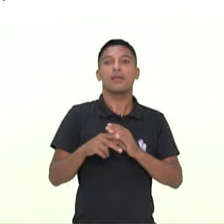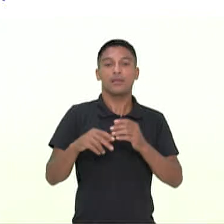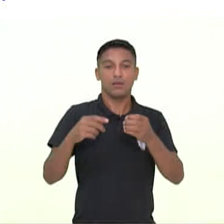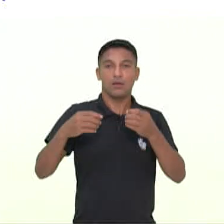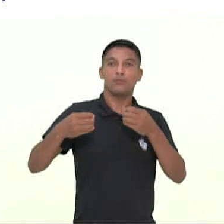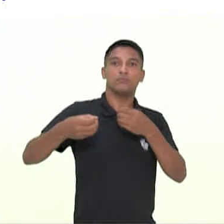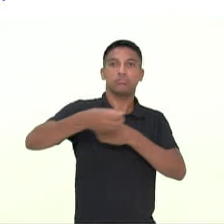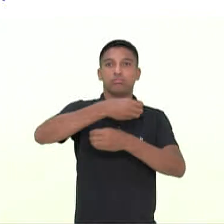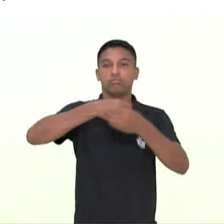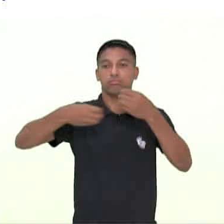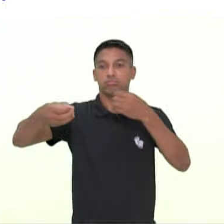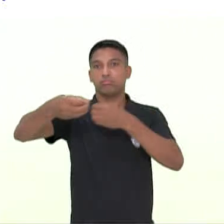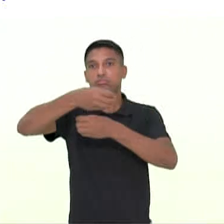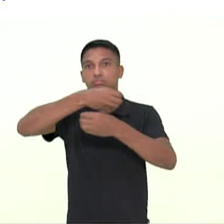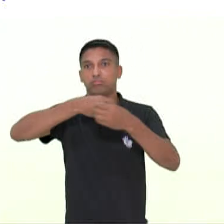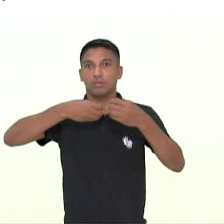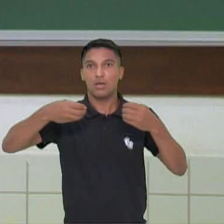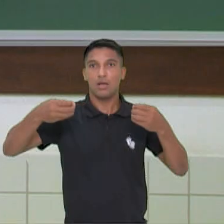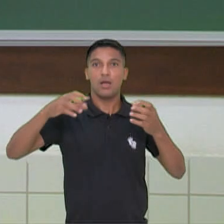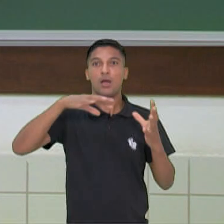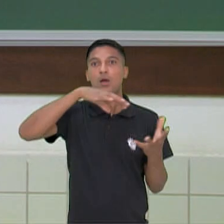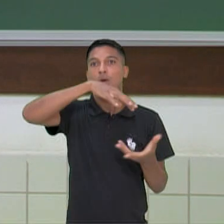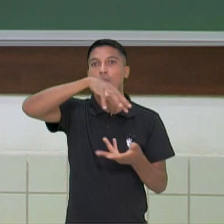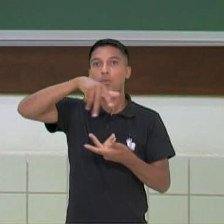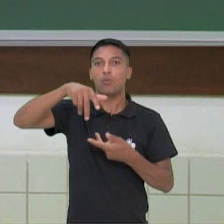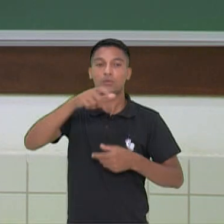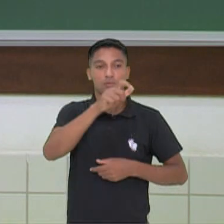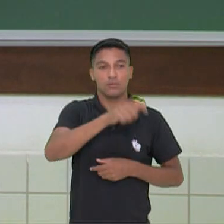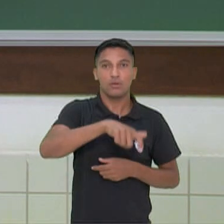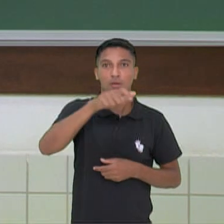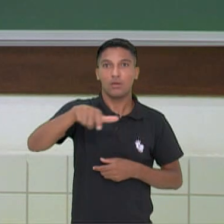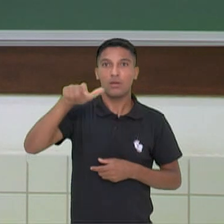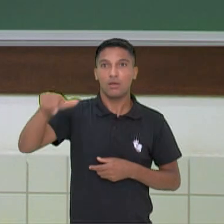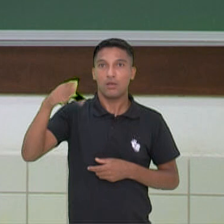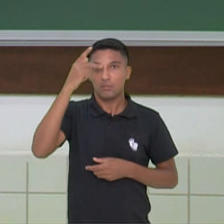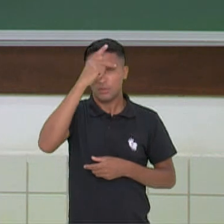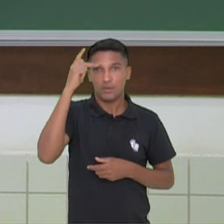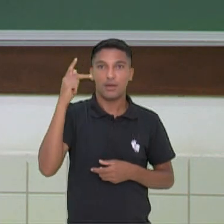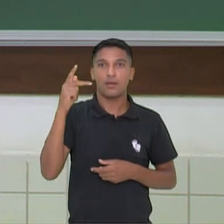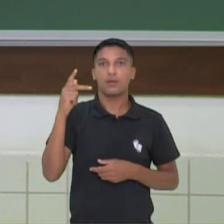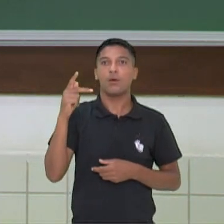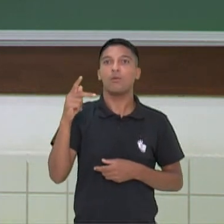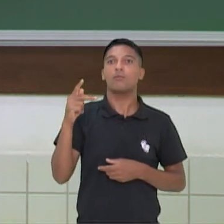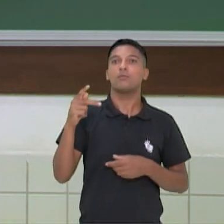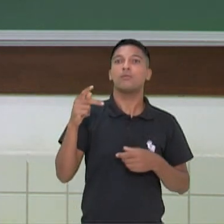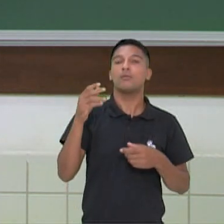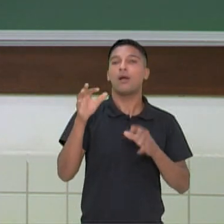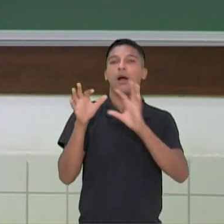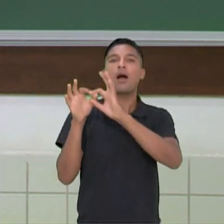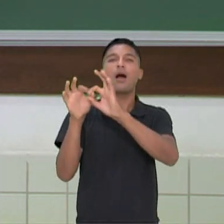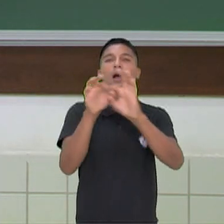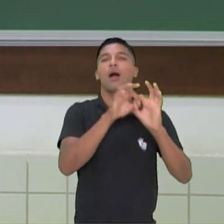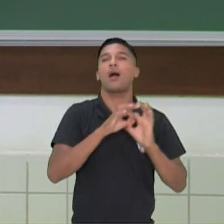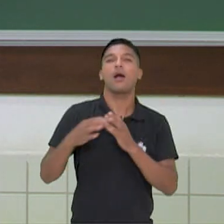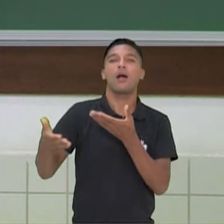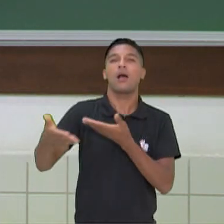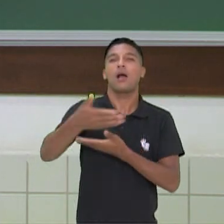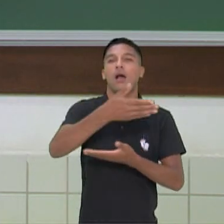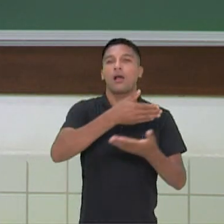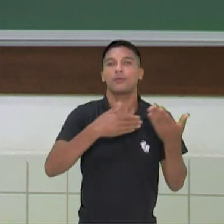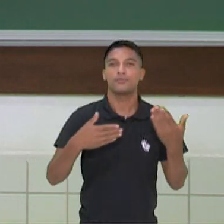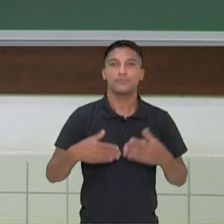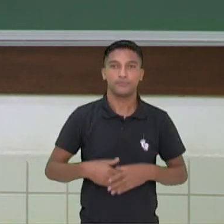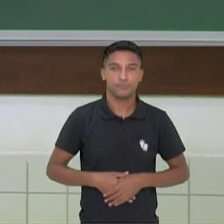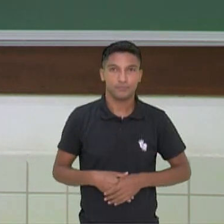nossa aula passada né para completar um pouco o seu conhecimento sobre o Aikido E hoje nós vamos